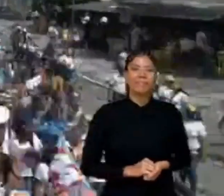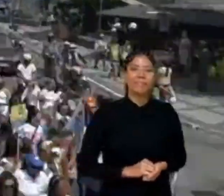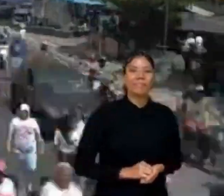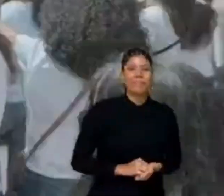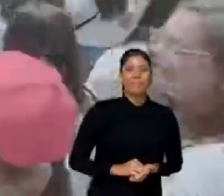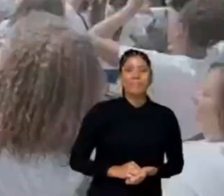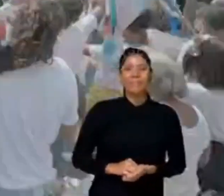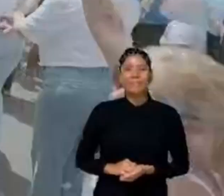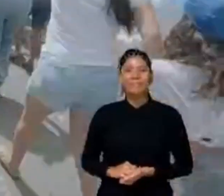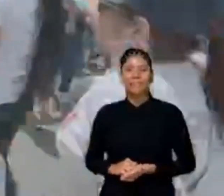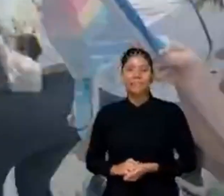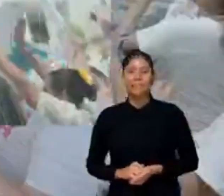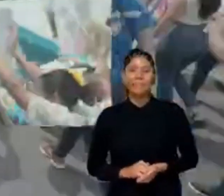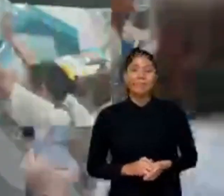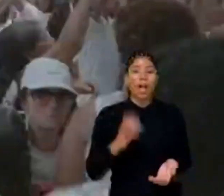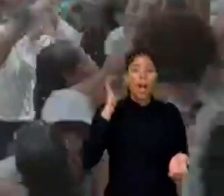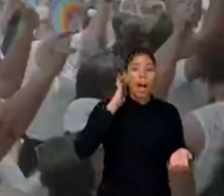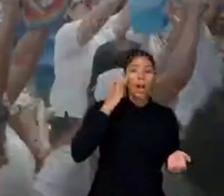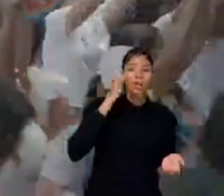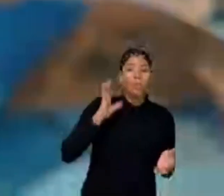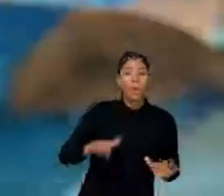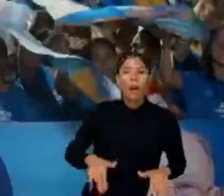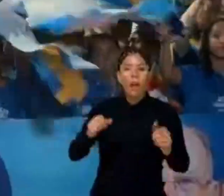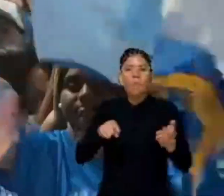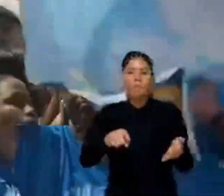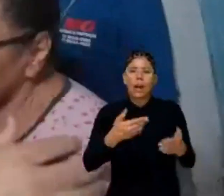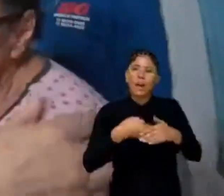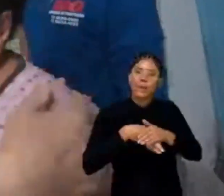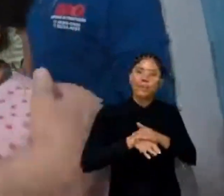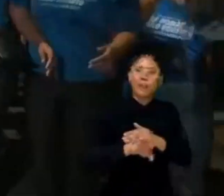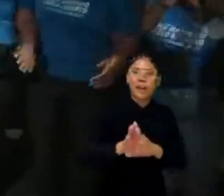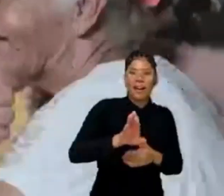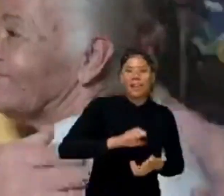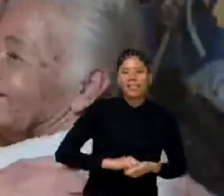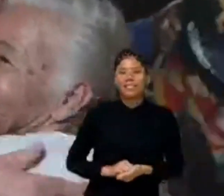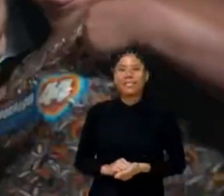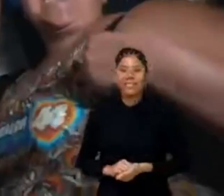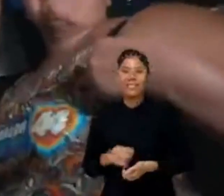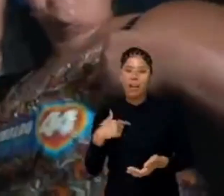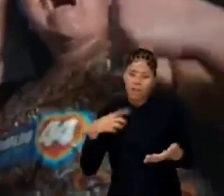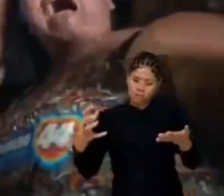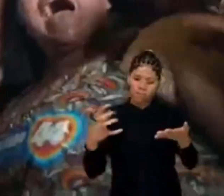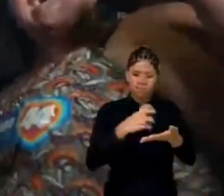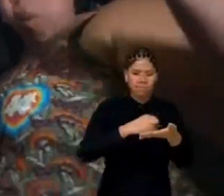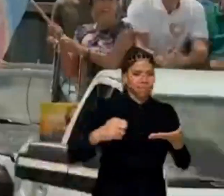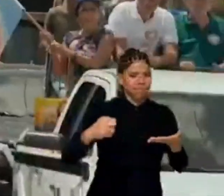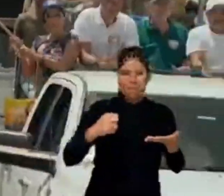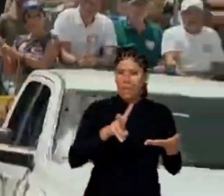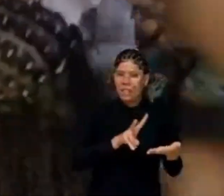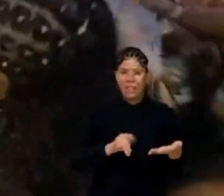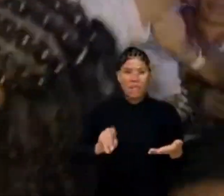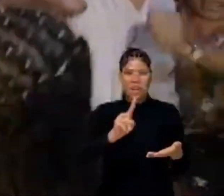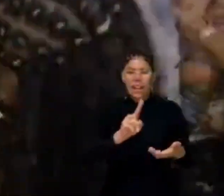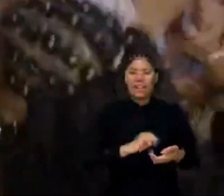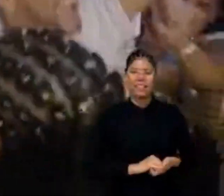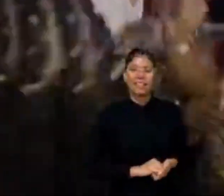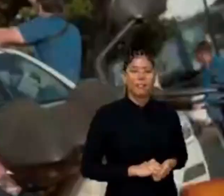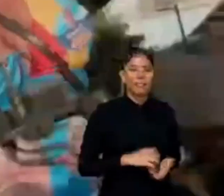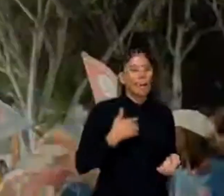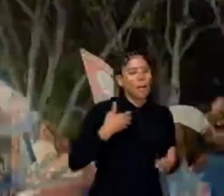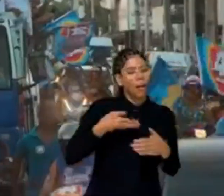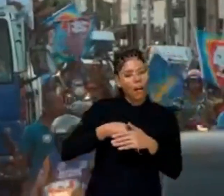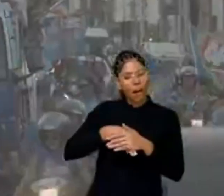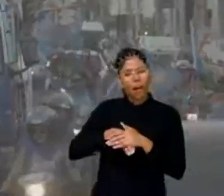José Ronaldo é 100% feira. Acho melhor você se acostumar. Essa daqui você não consegue